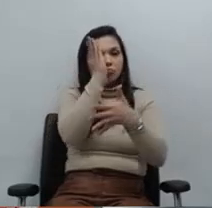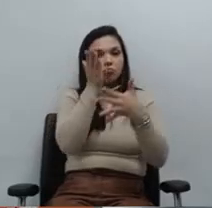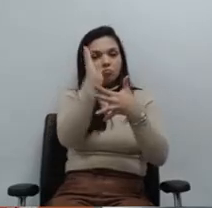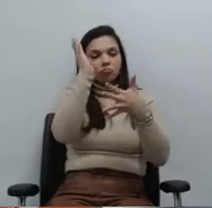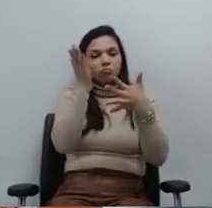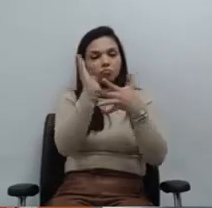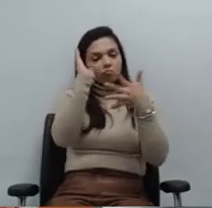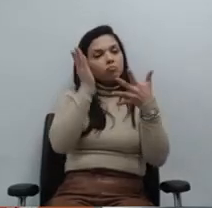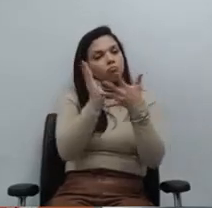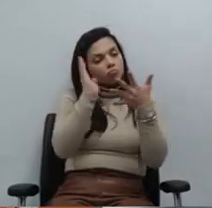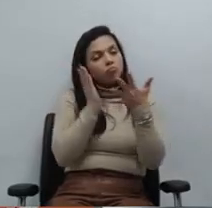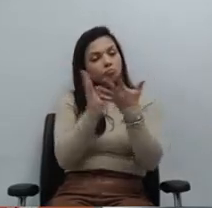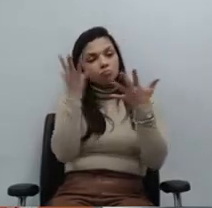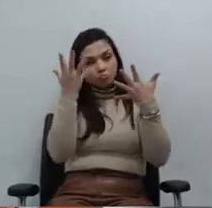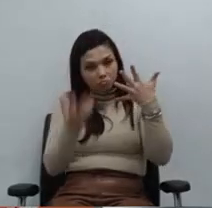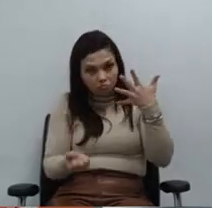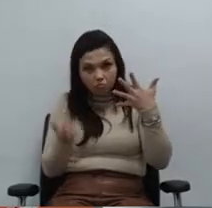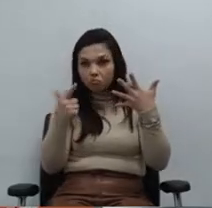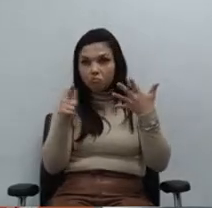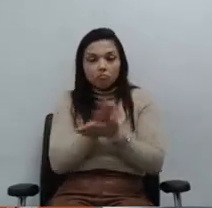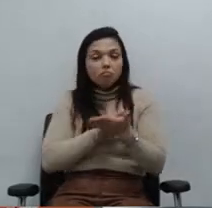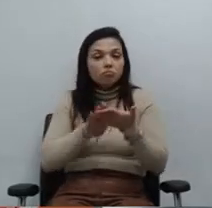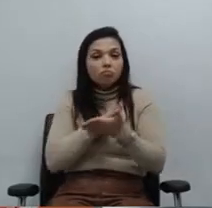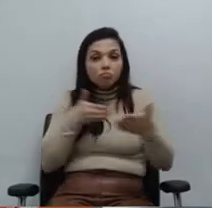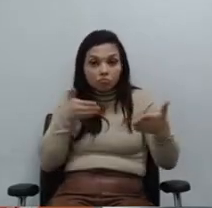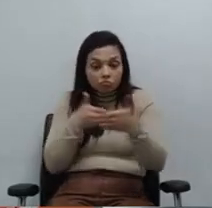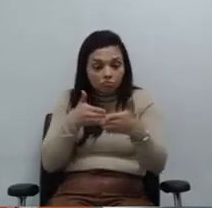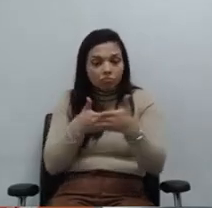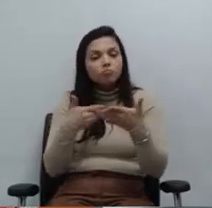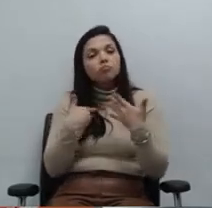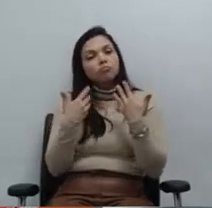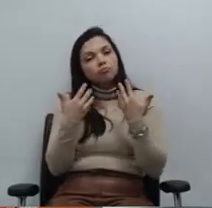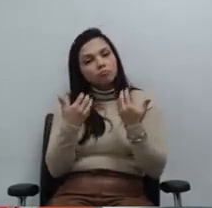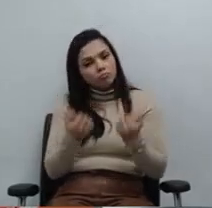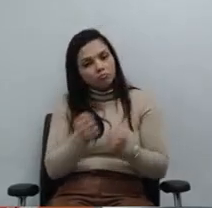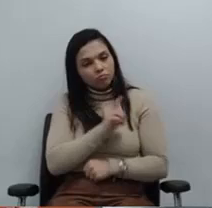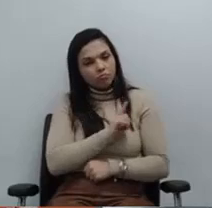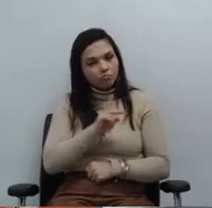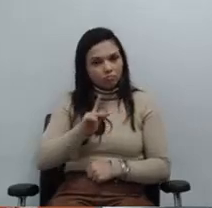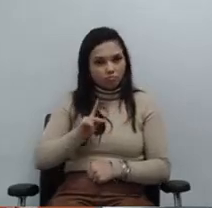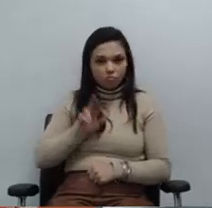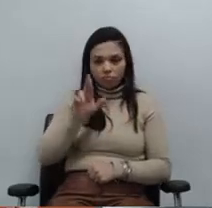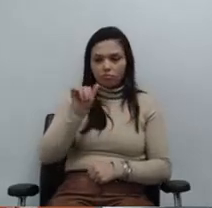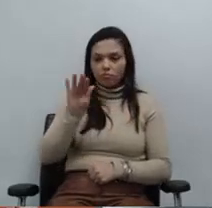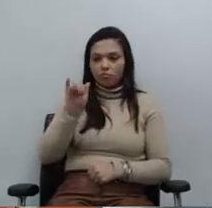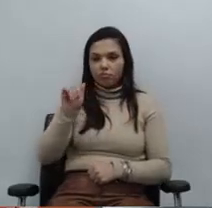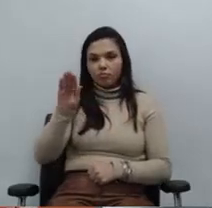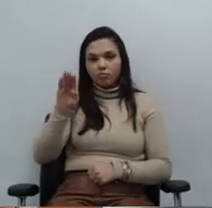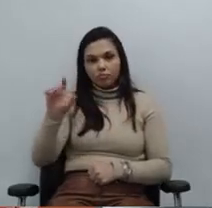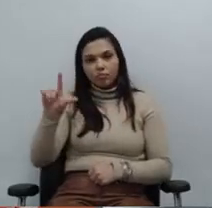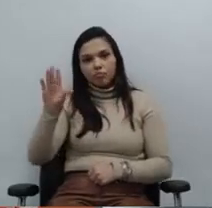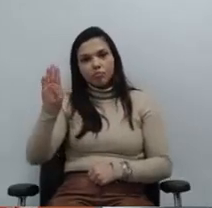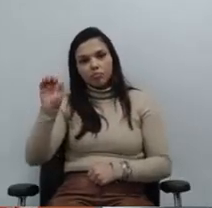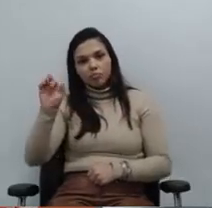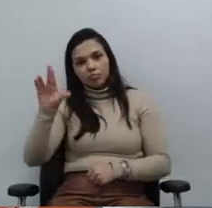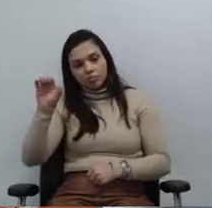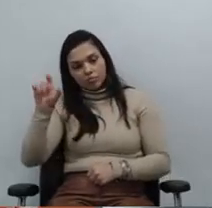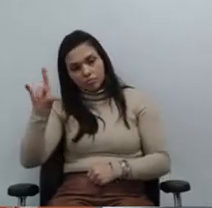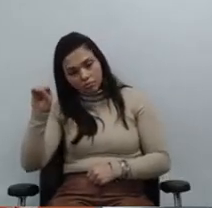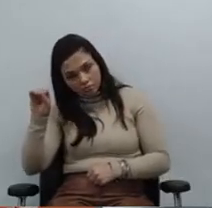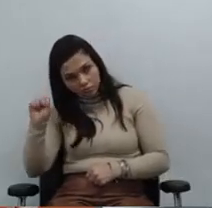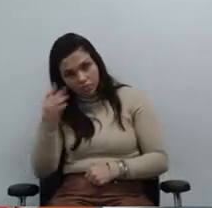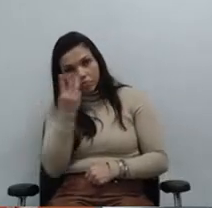foram atendidos, não encontrando qualquer óbice ao pleiteado, acolho o pedido do defensor público Rafael Barçado Tristão de afastamento para elaboração de tese de doutorado